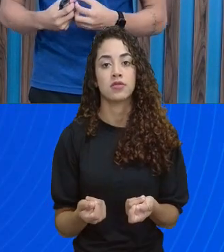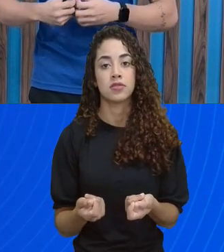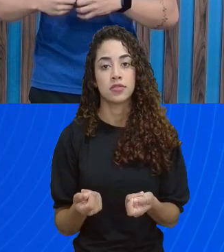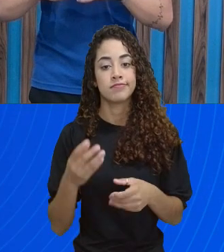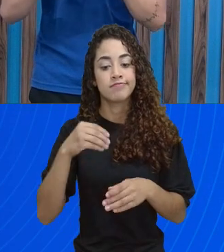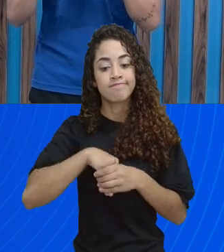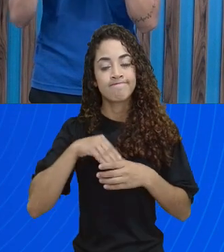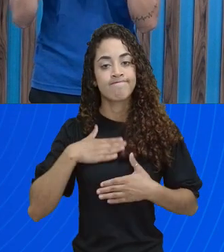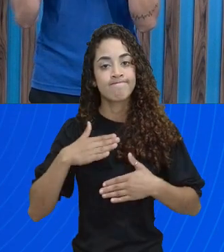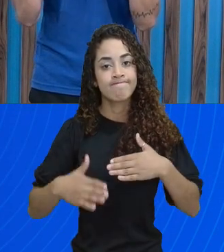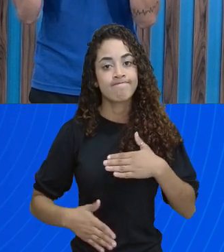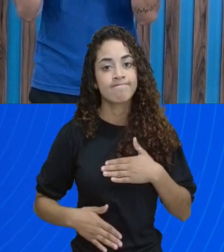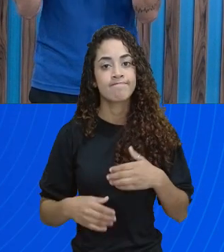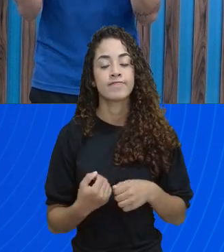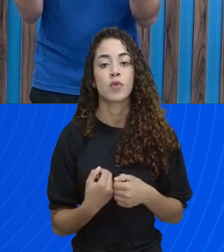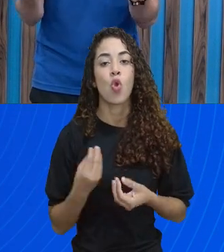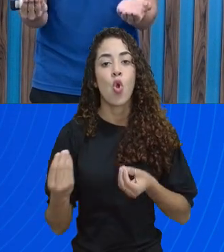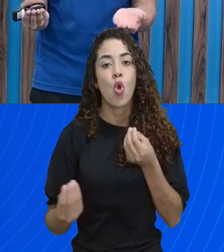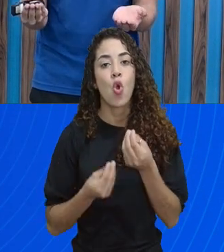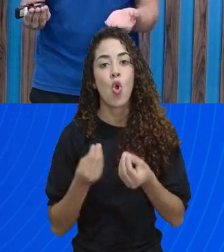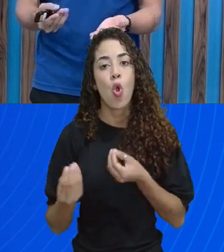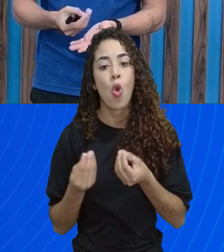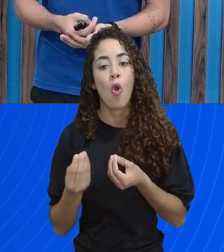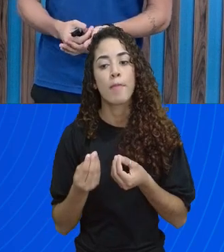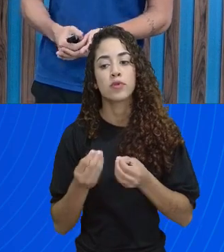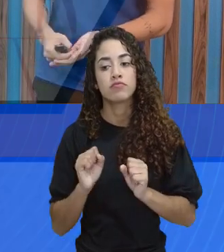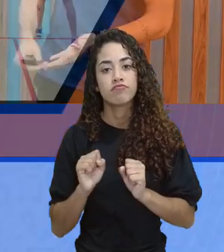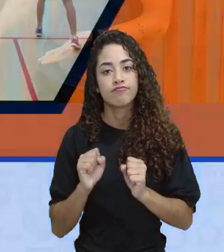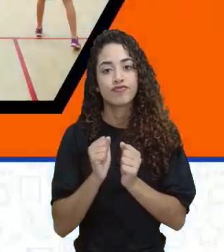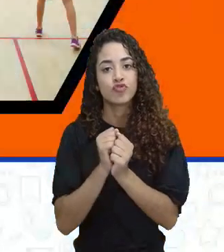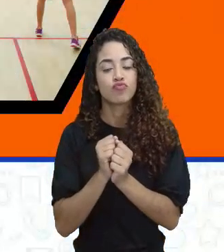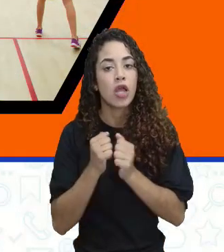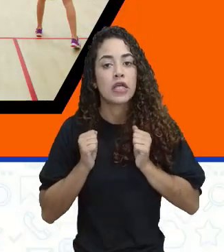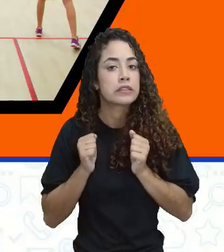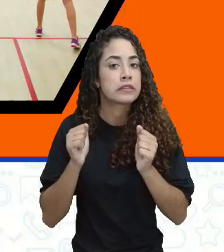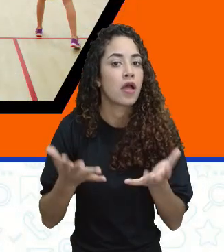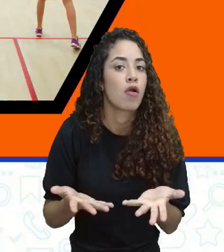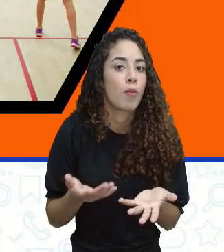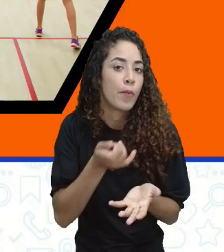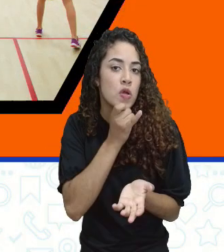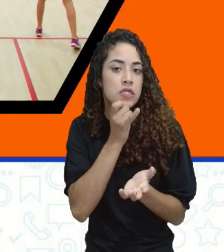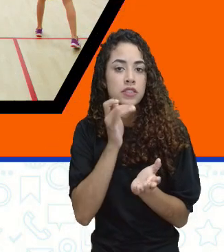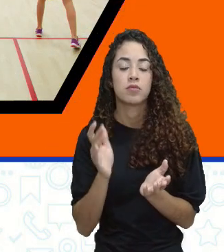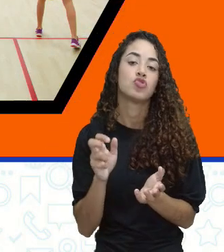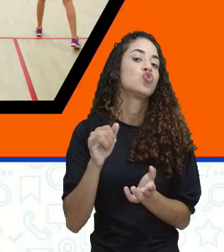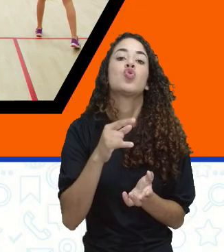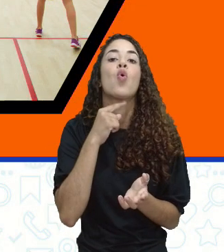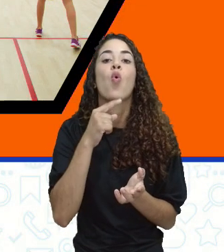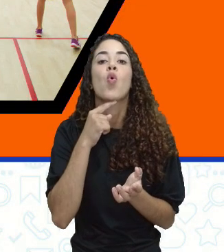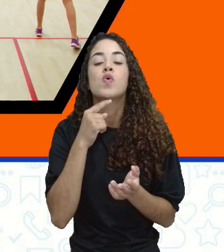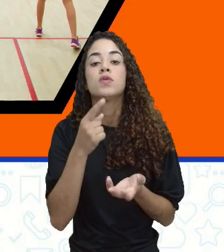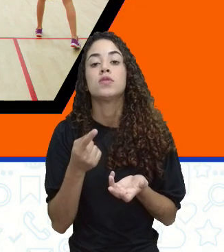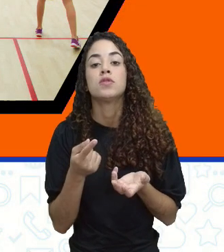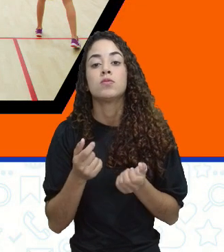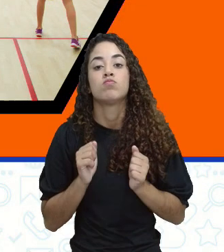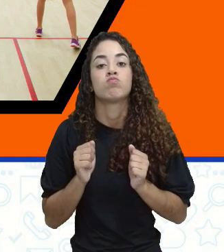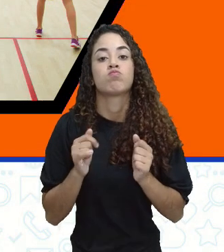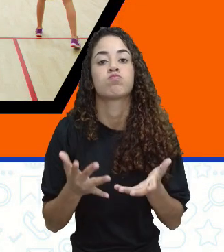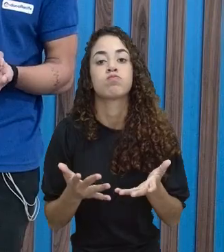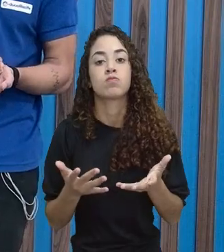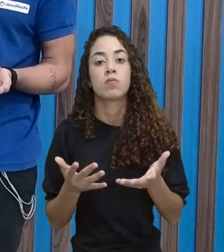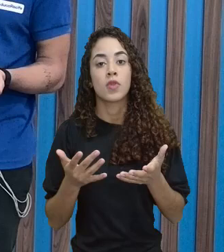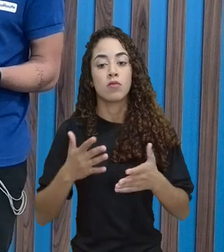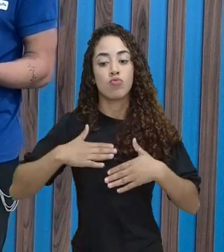motoras, as habilidades que a gente tem de executar as técnicas. Então, se eu não consigo desempenhar muito bem ali essas